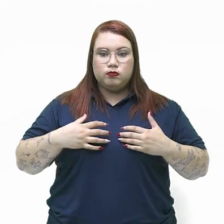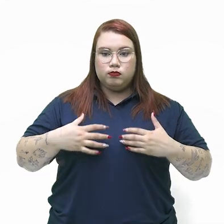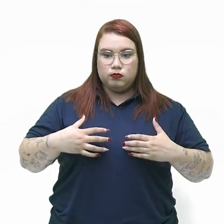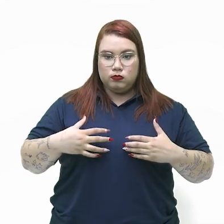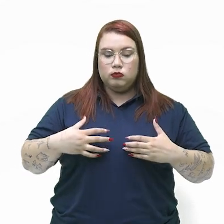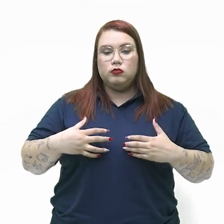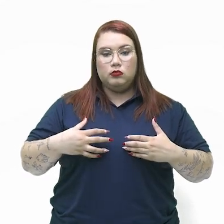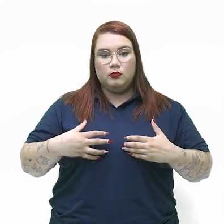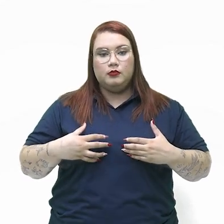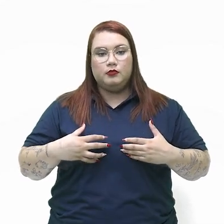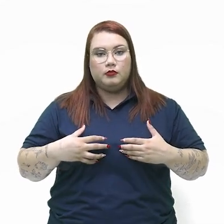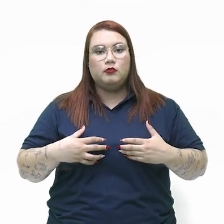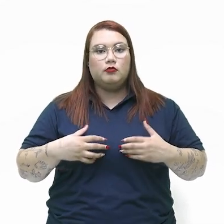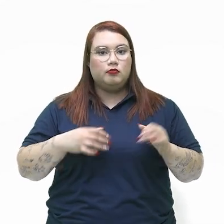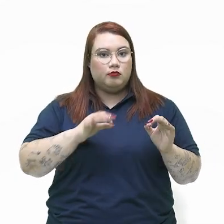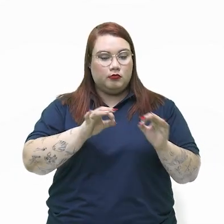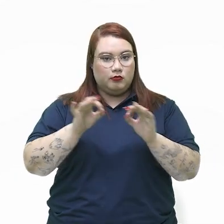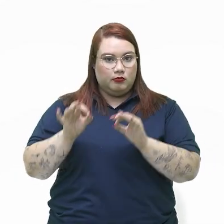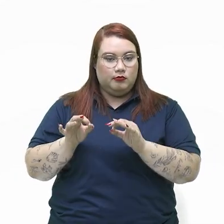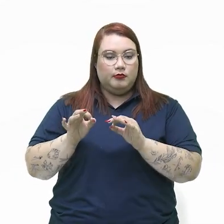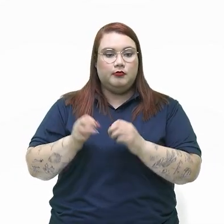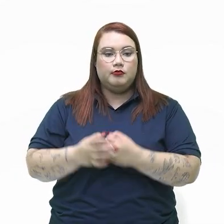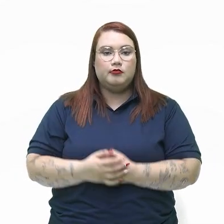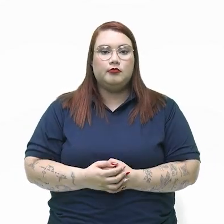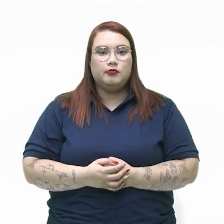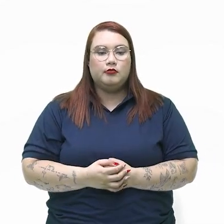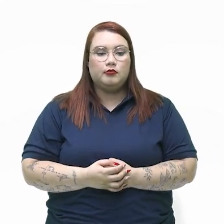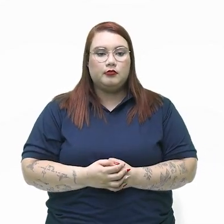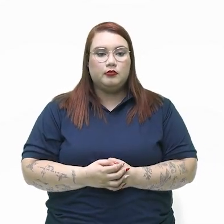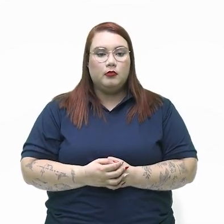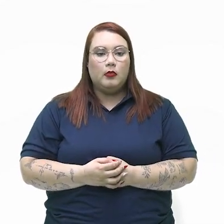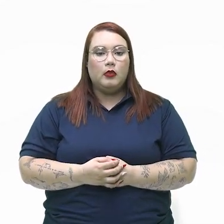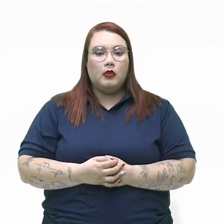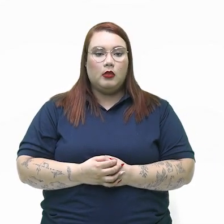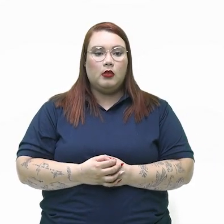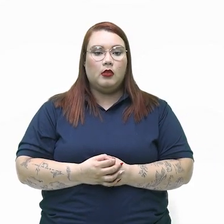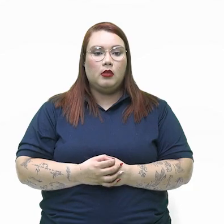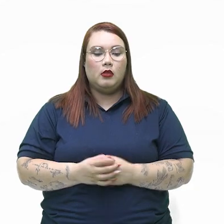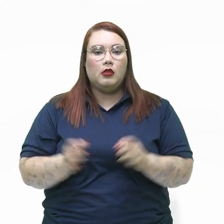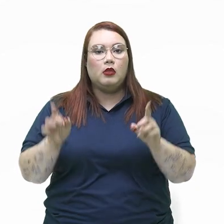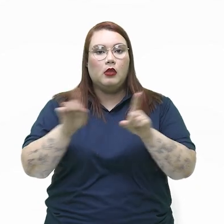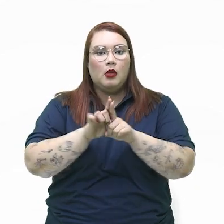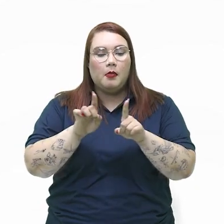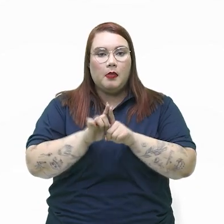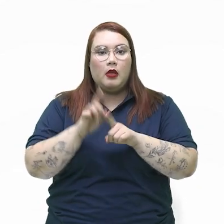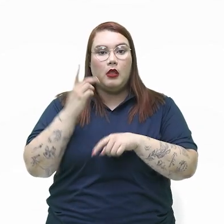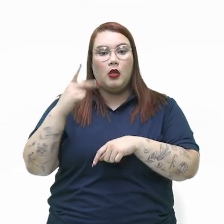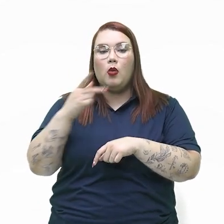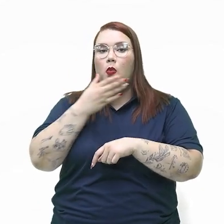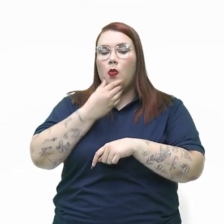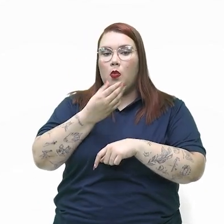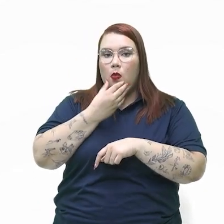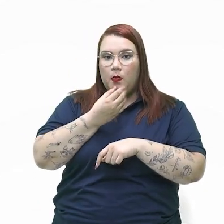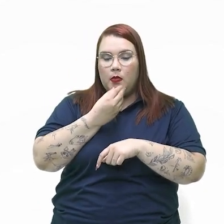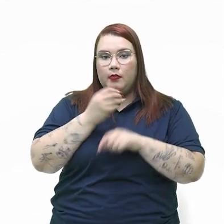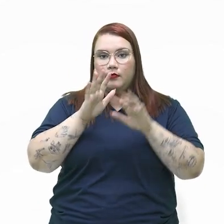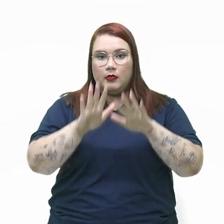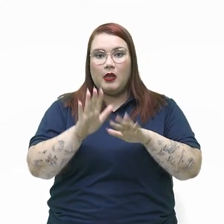reduzida, mas nesse indivíduo ele é maior, mais desenvolvido. Esse indivíduo também vai